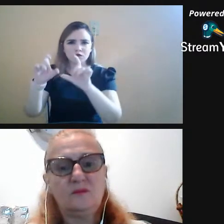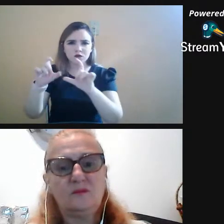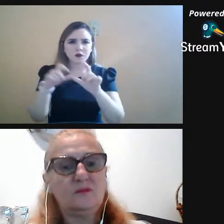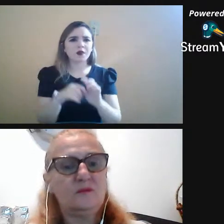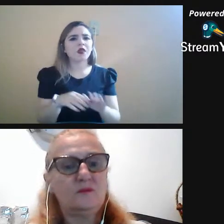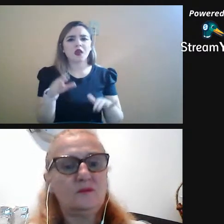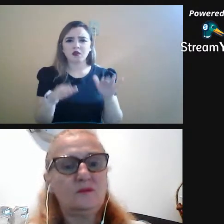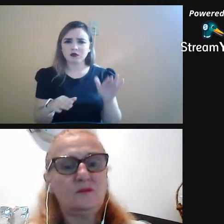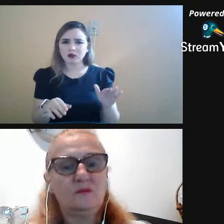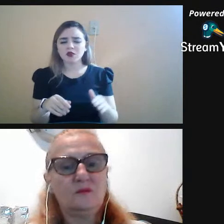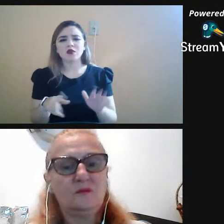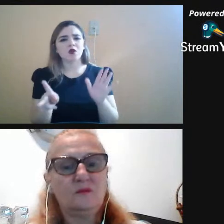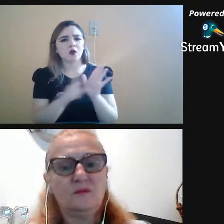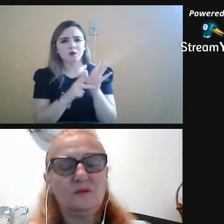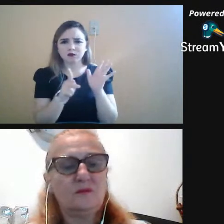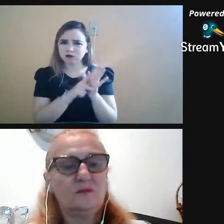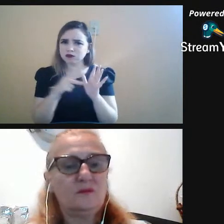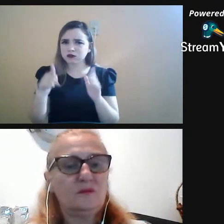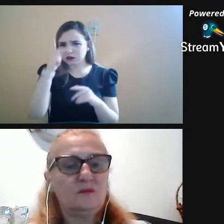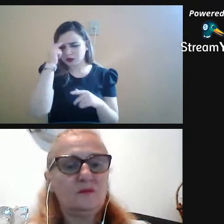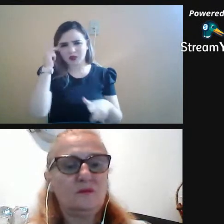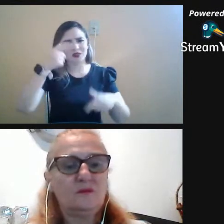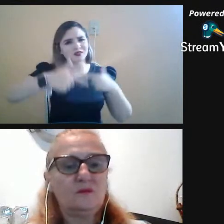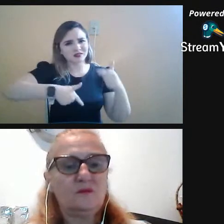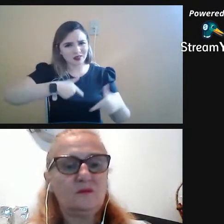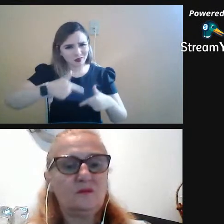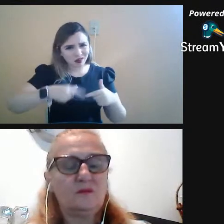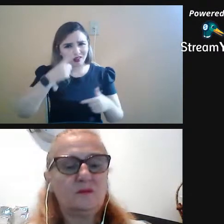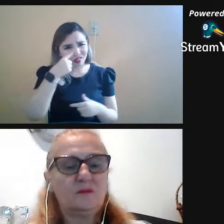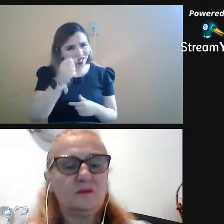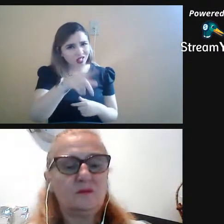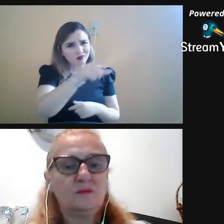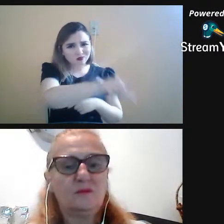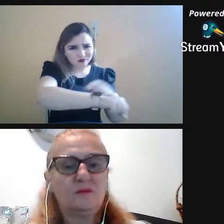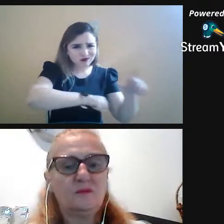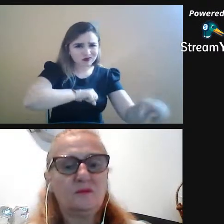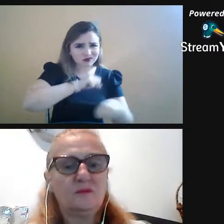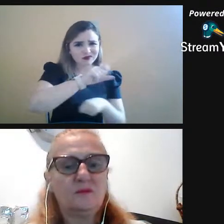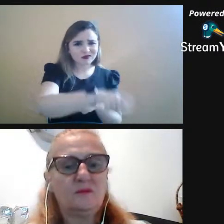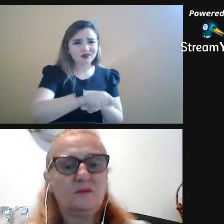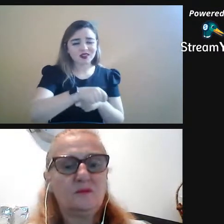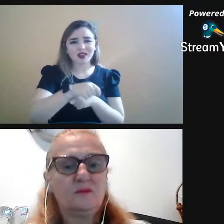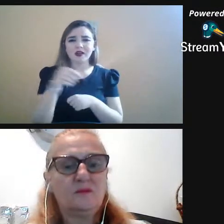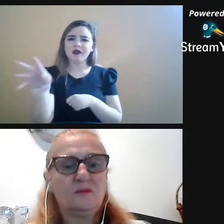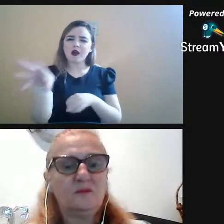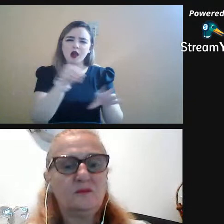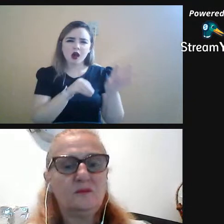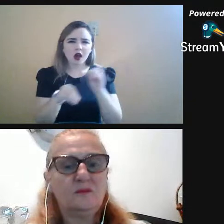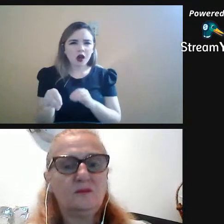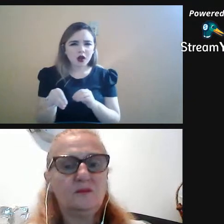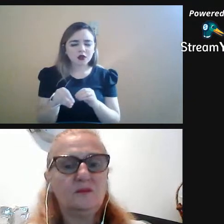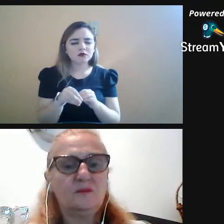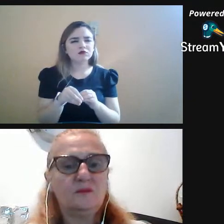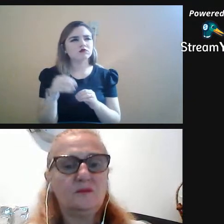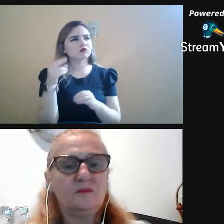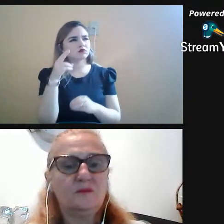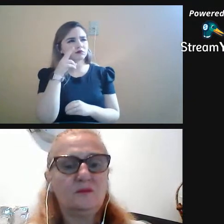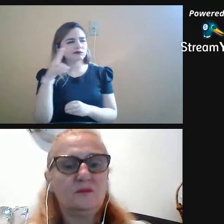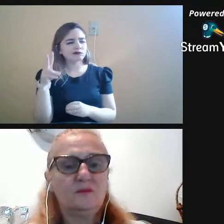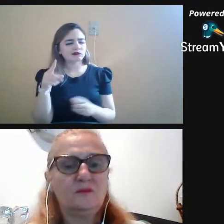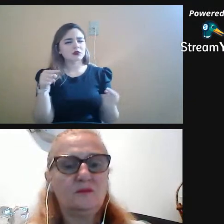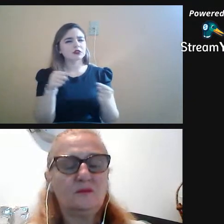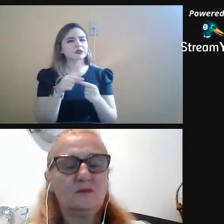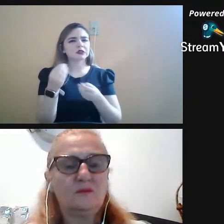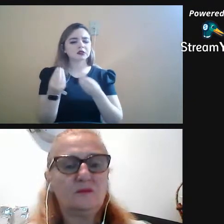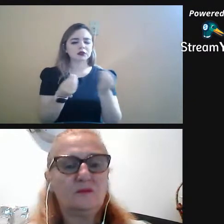que trabalharam com ele posavam, às vezes, para fazer a fotografia, fazendo uma releitura de uma imagem, por exemplo. Ele fez